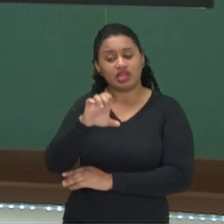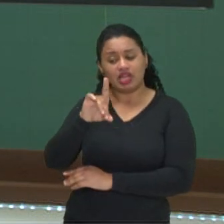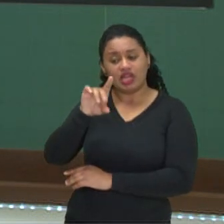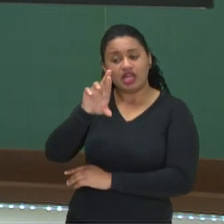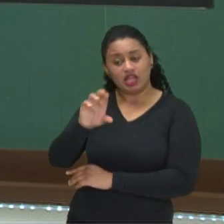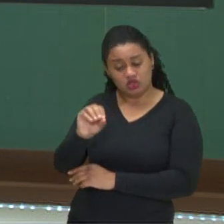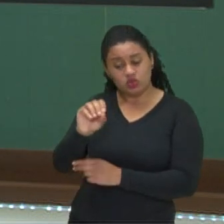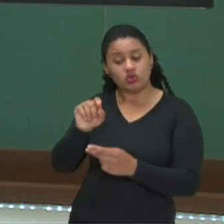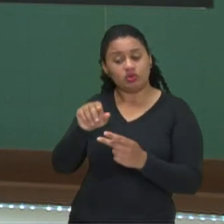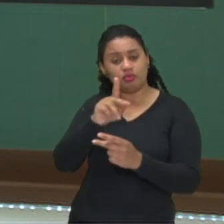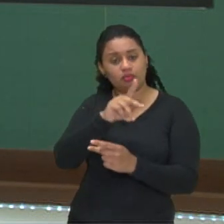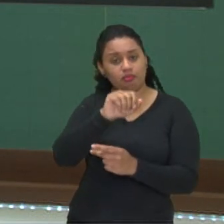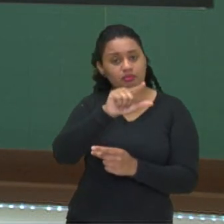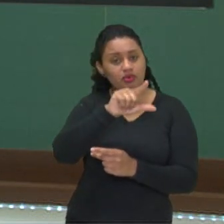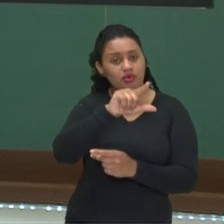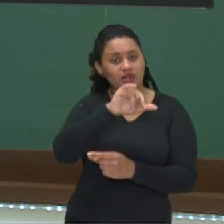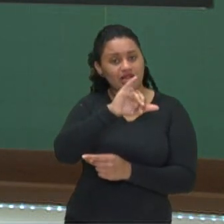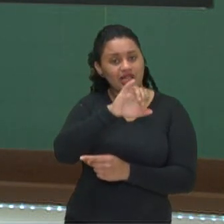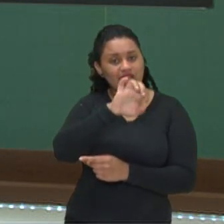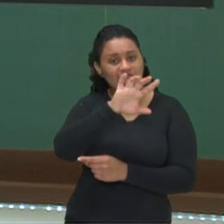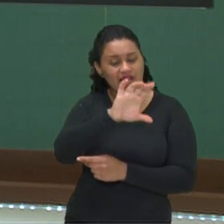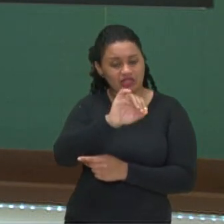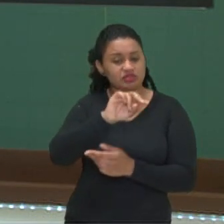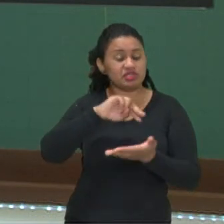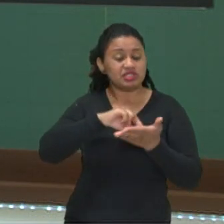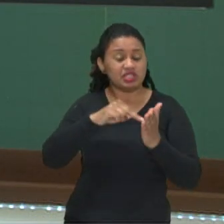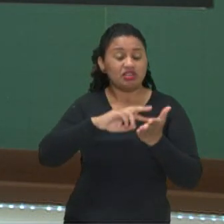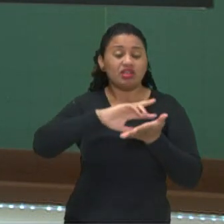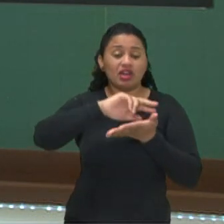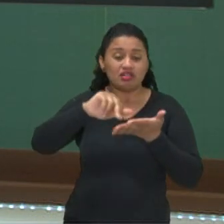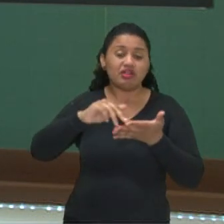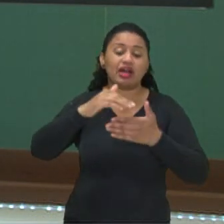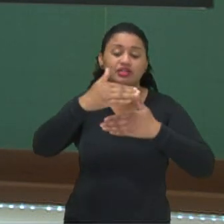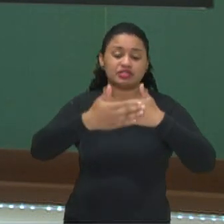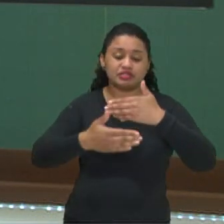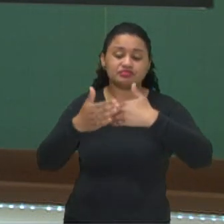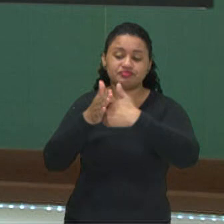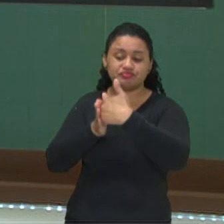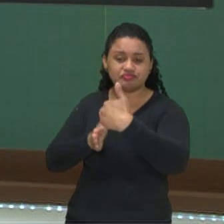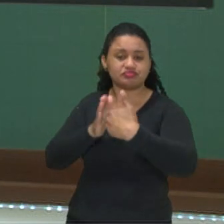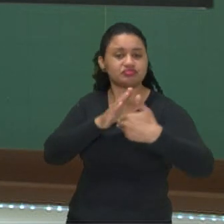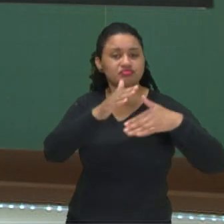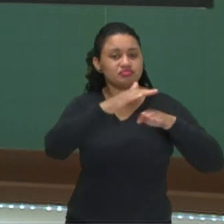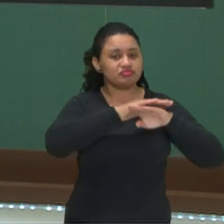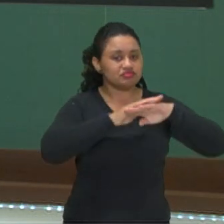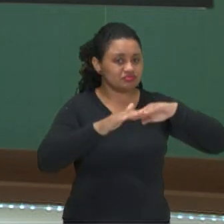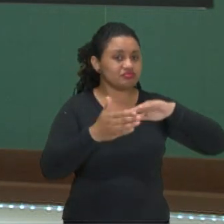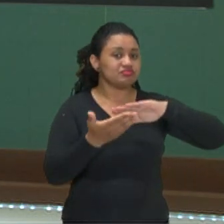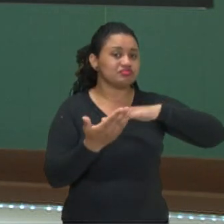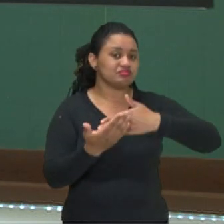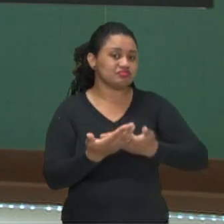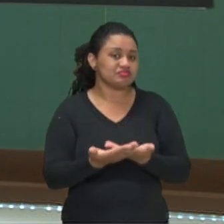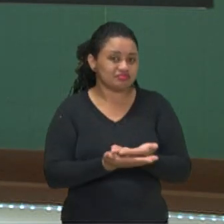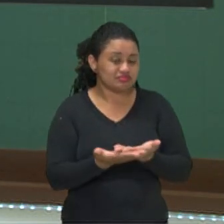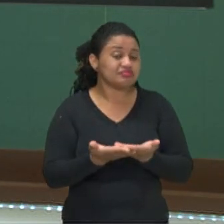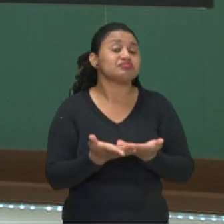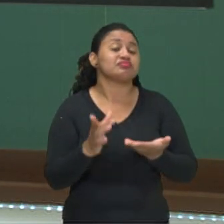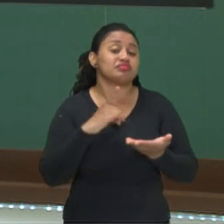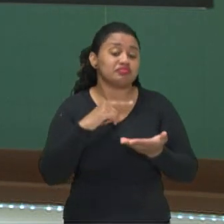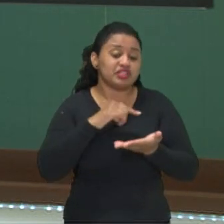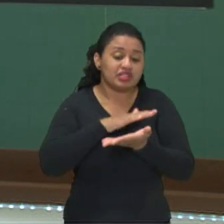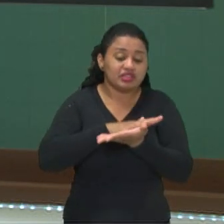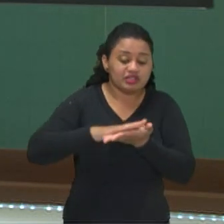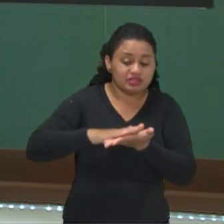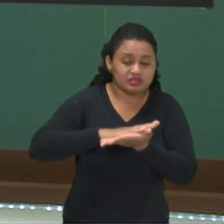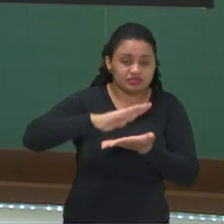está querendo falar faces, planos. Então, cada uma das faces de um poliedro tem que estar contida num